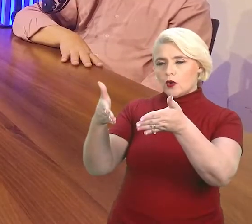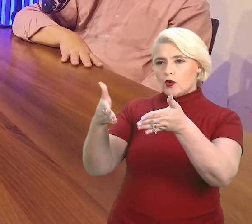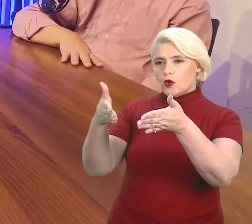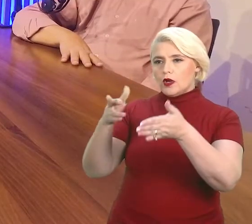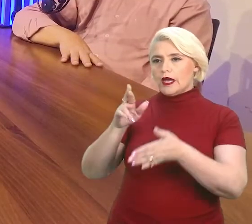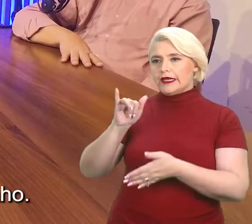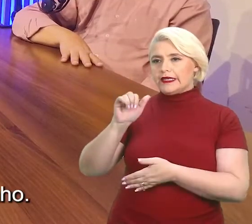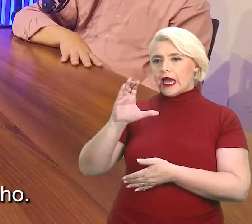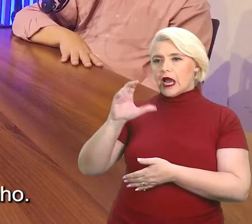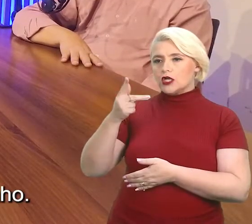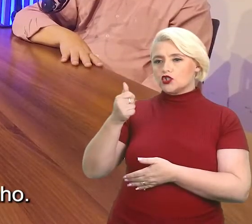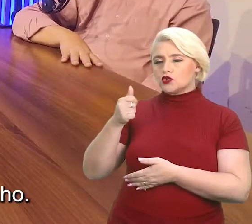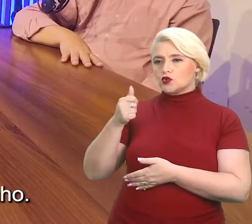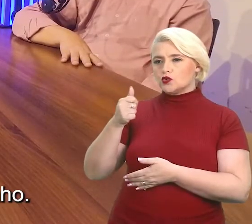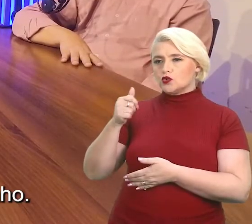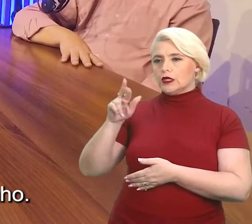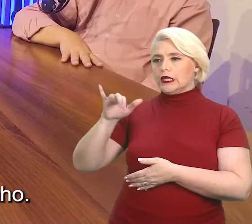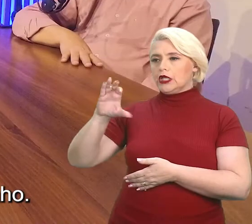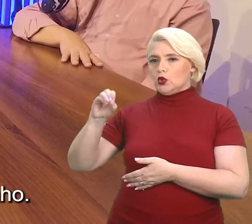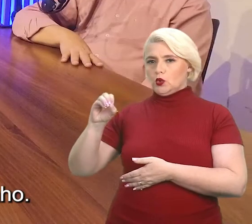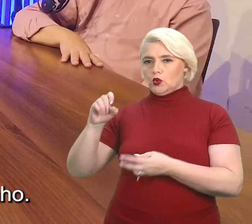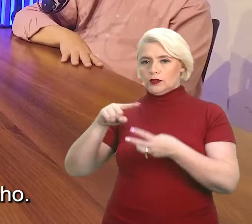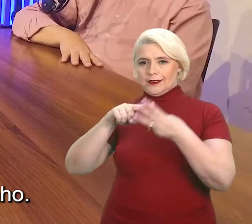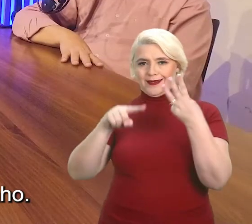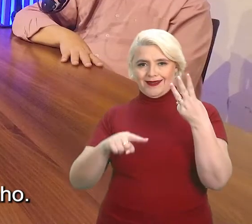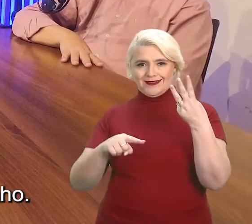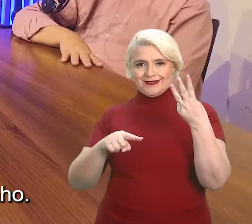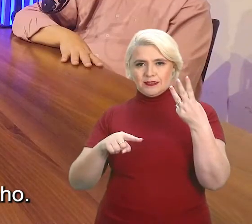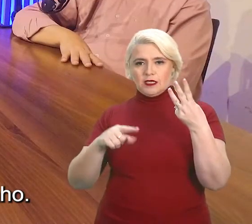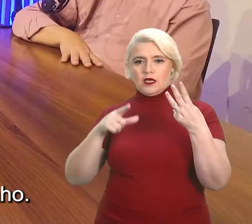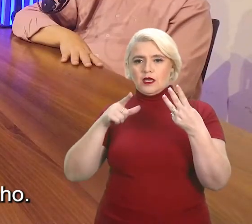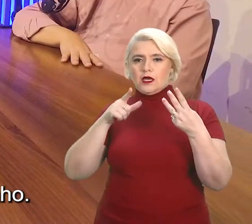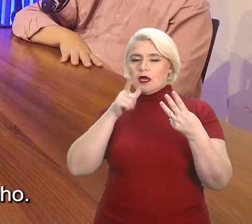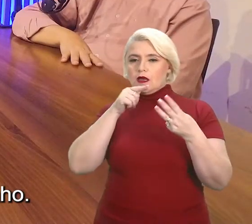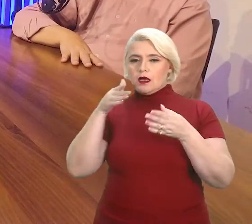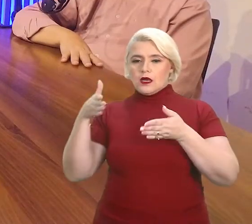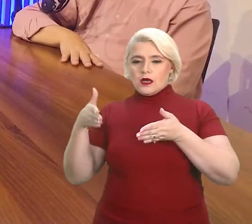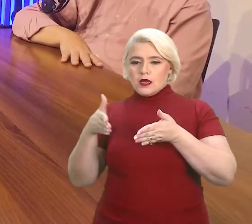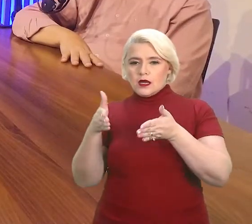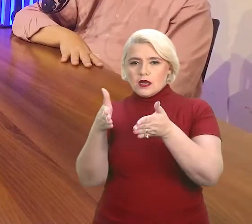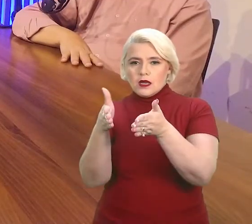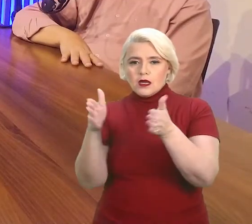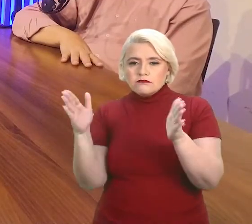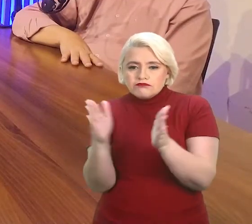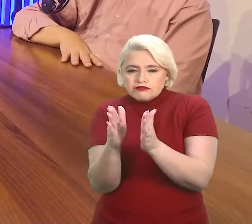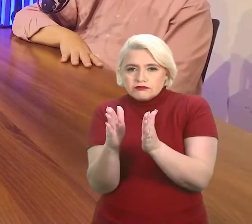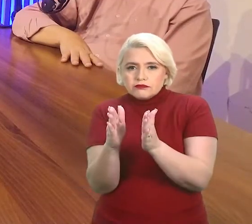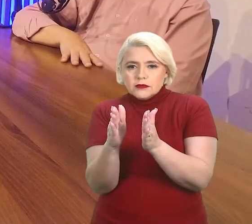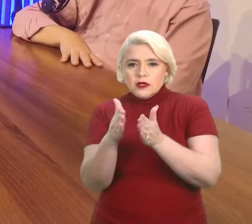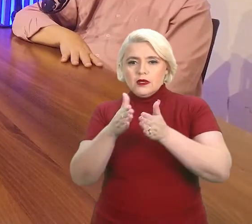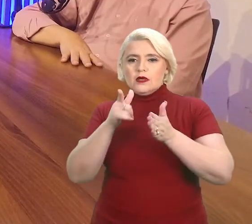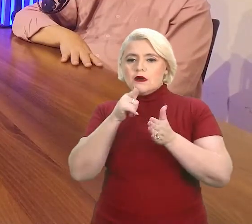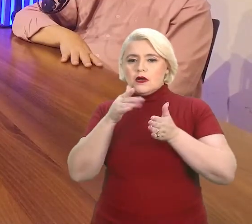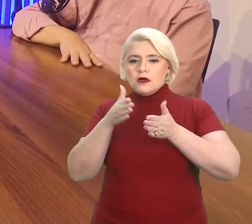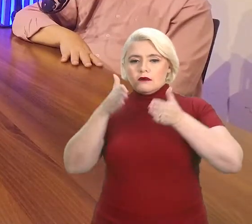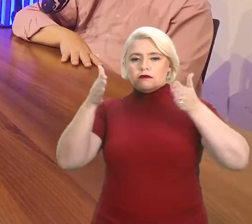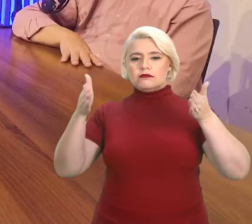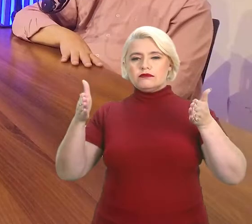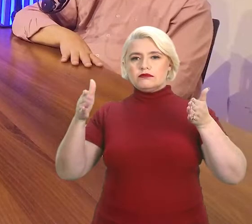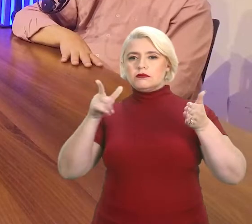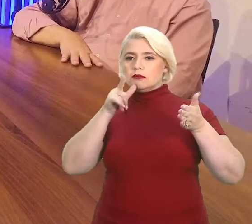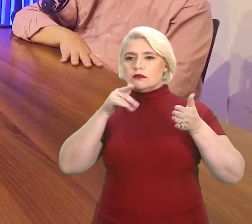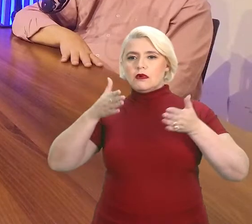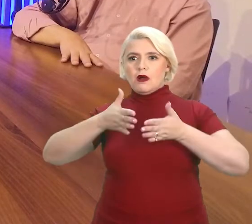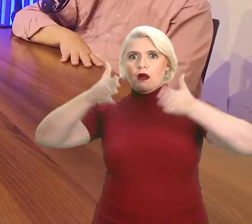riacho, rio. Eu posso dizer que um córrego é um riozinho, exato, que o riacho é um riozinho, e